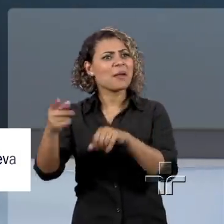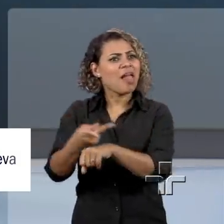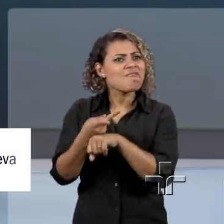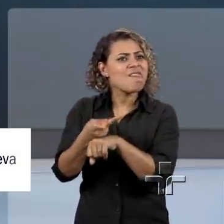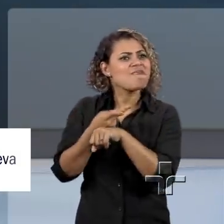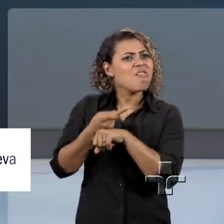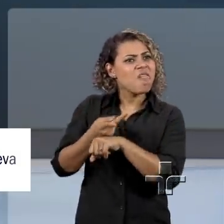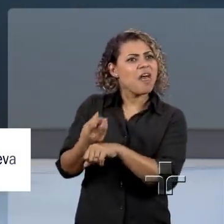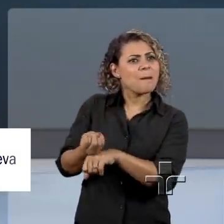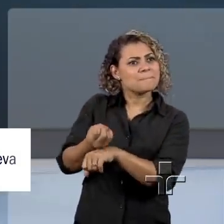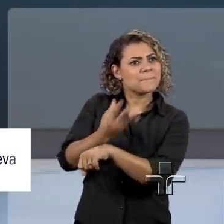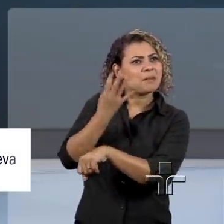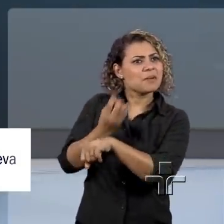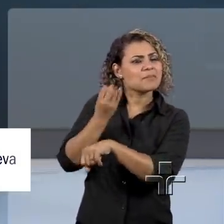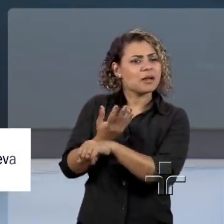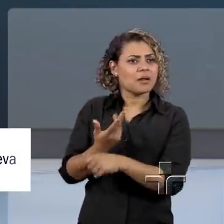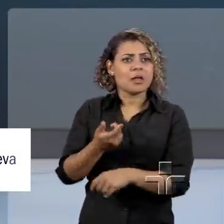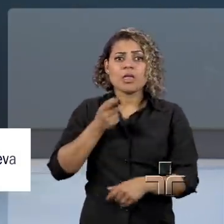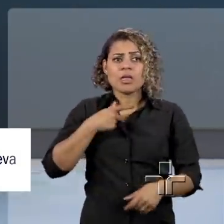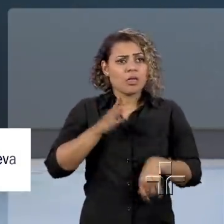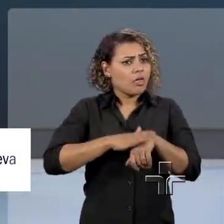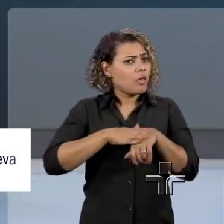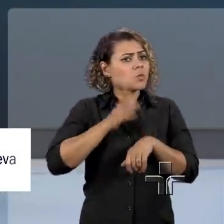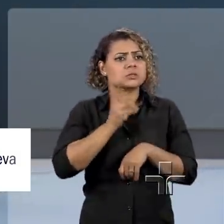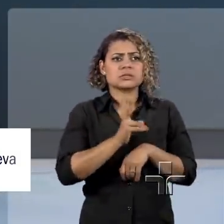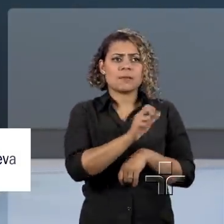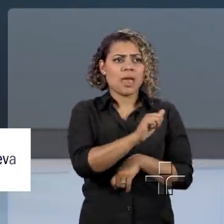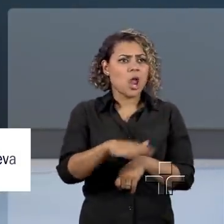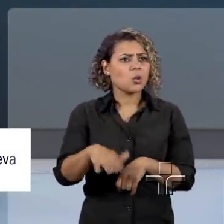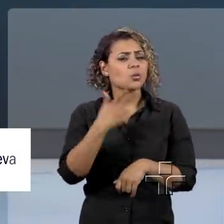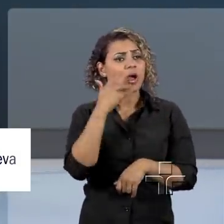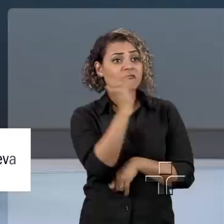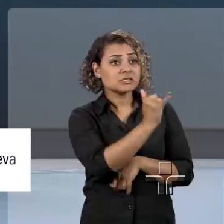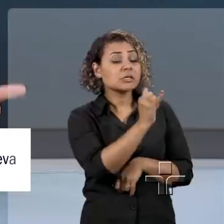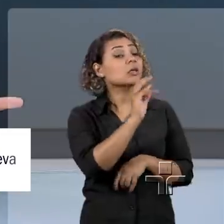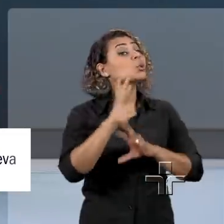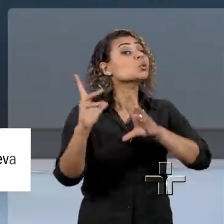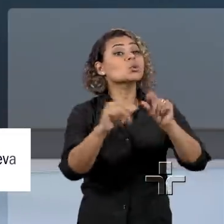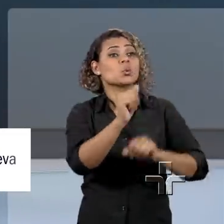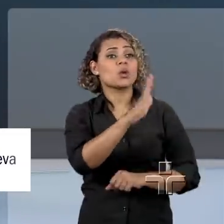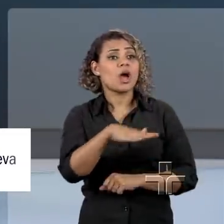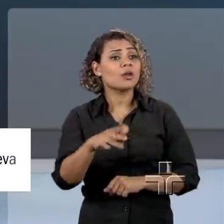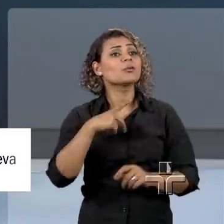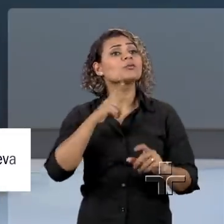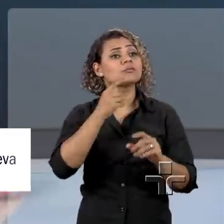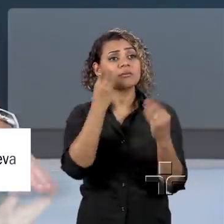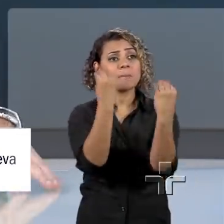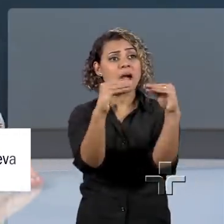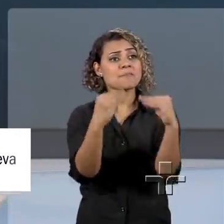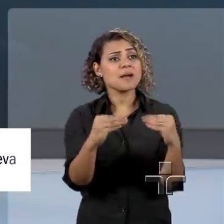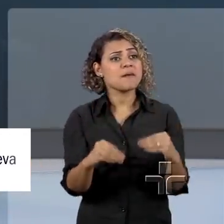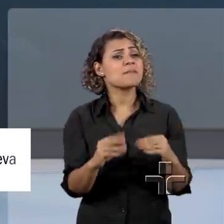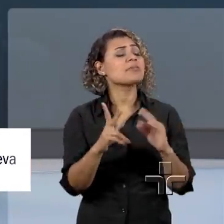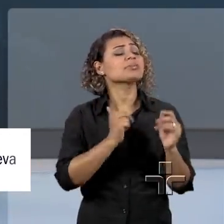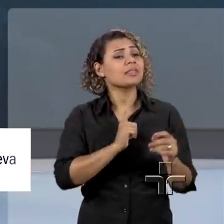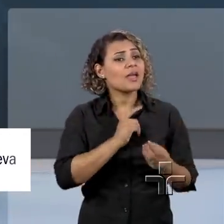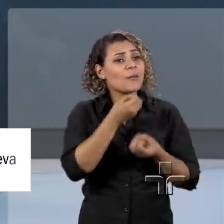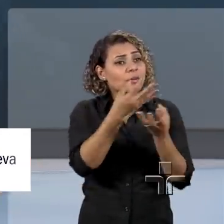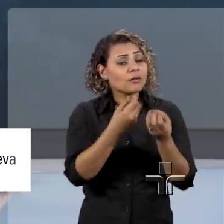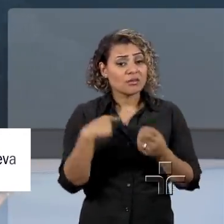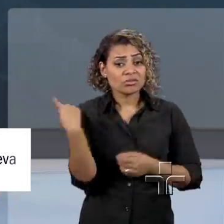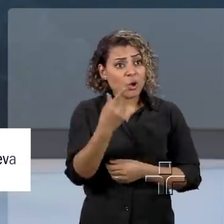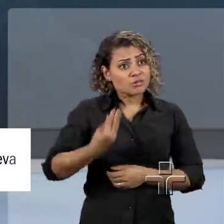sociais, quando eu estou aqui na bancada, eu já falei para os meus alunos que eu vinha para cá, eles já estão comentando, vou comentar depois, a nossa vida, ela é